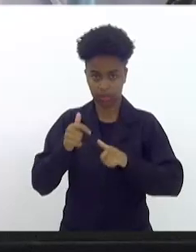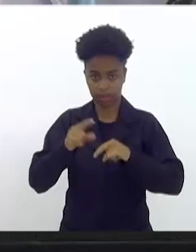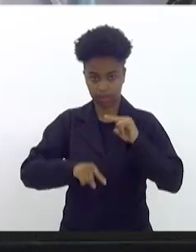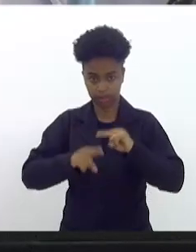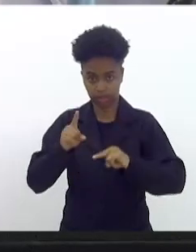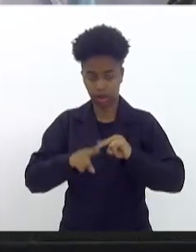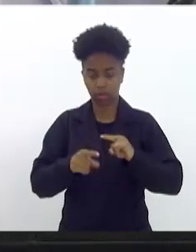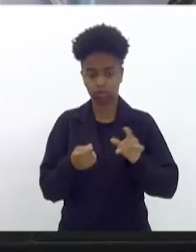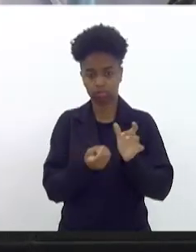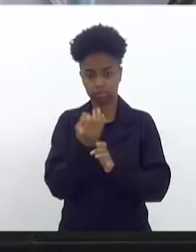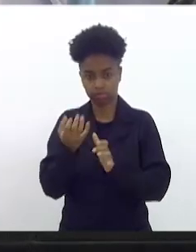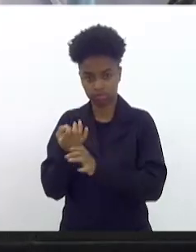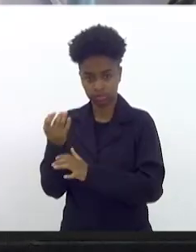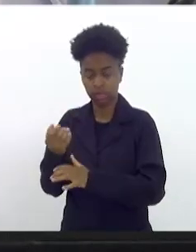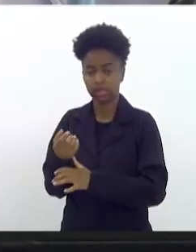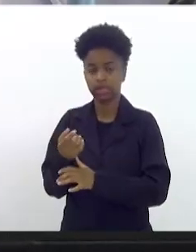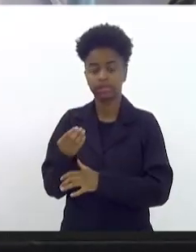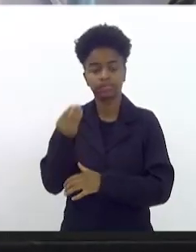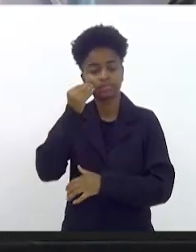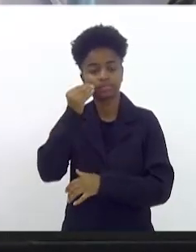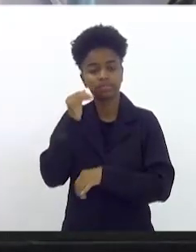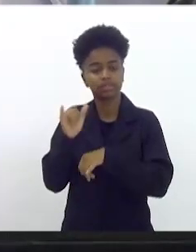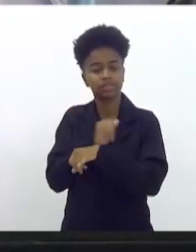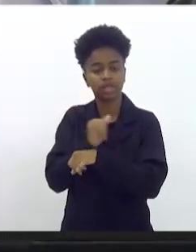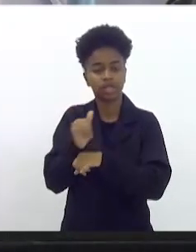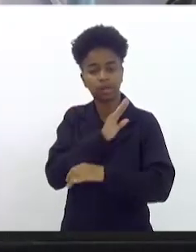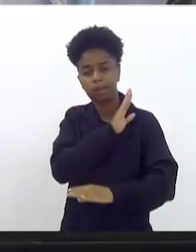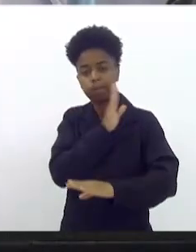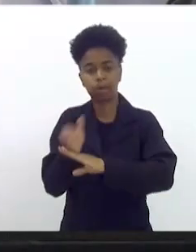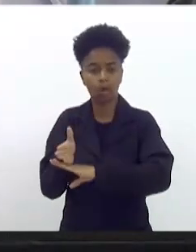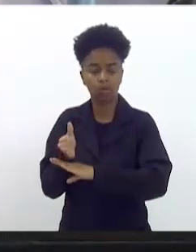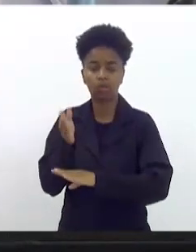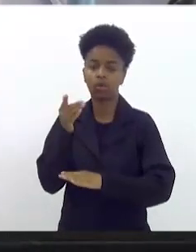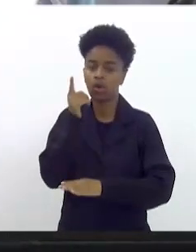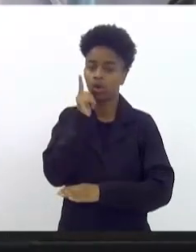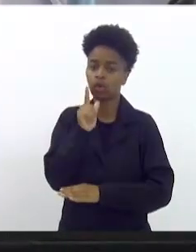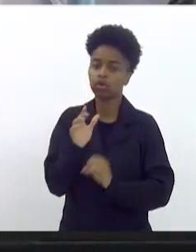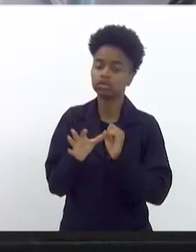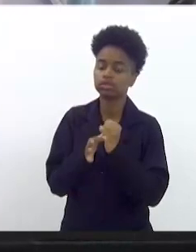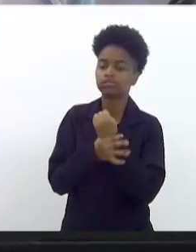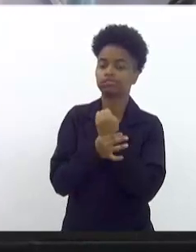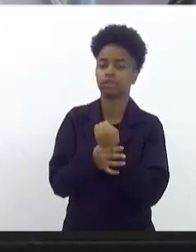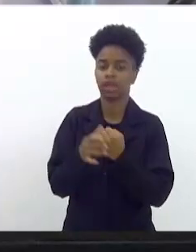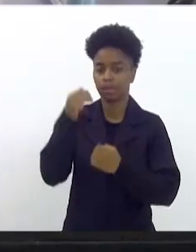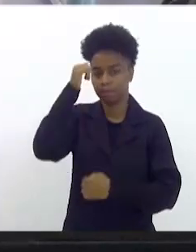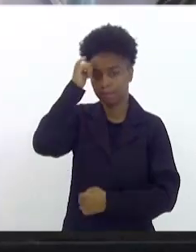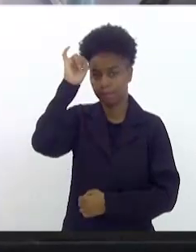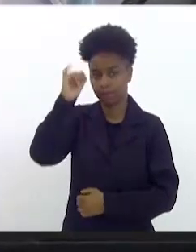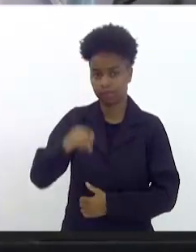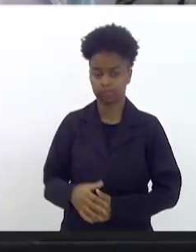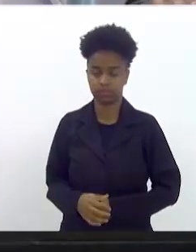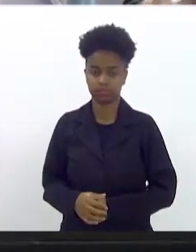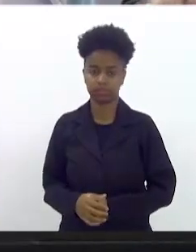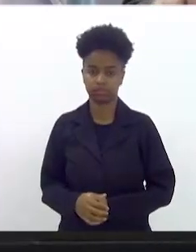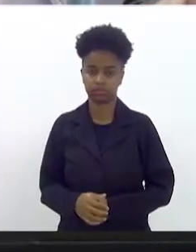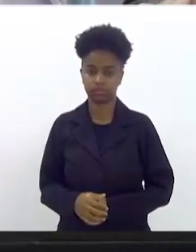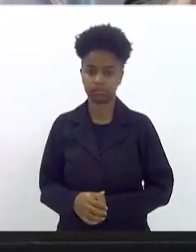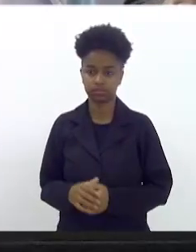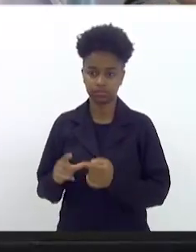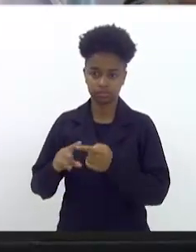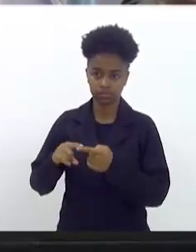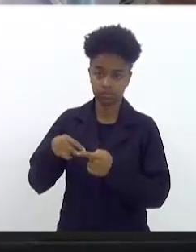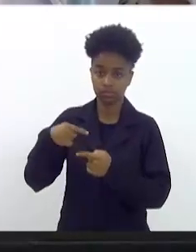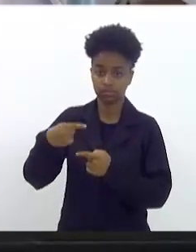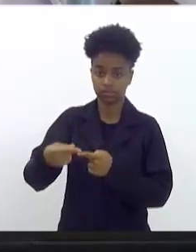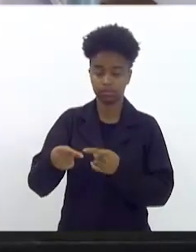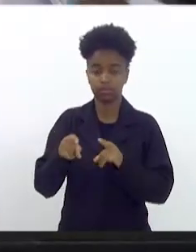foi produzido, estratégias de combate para garantir a prevenção. Logo em seguida, de uma